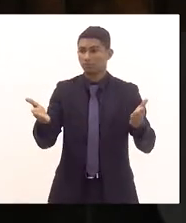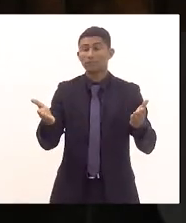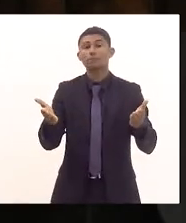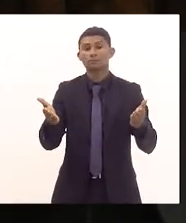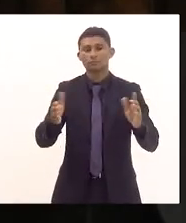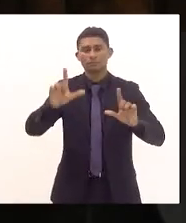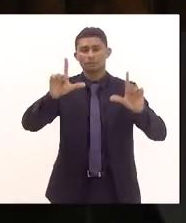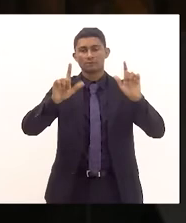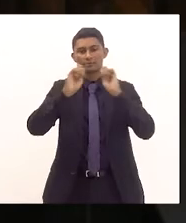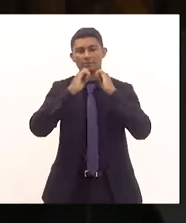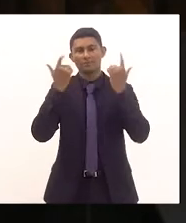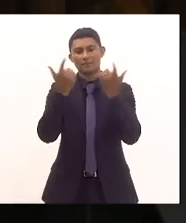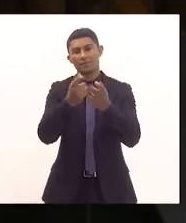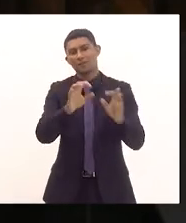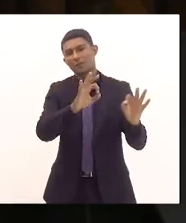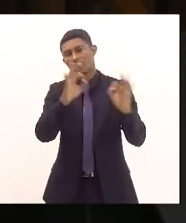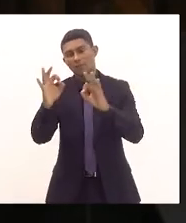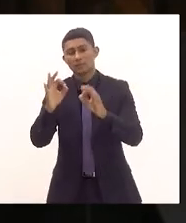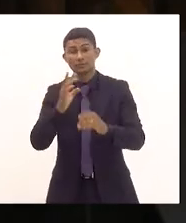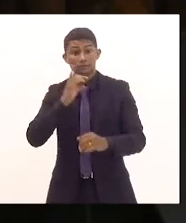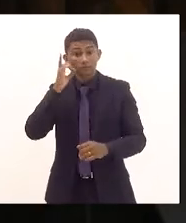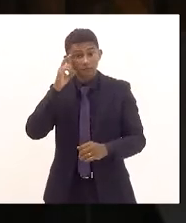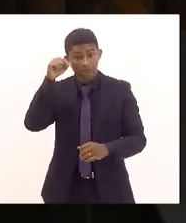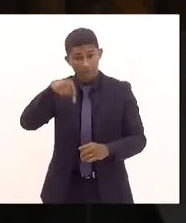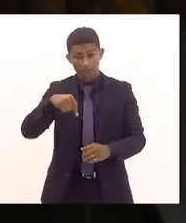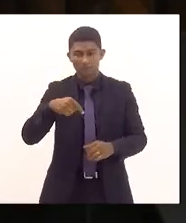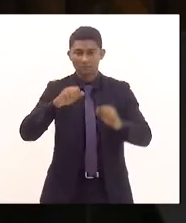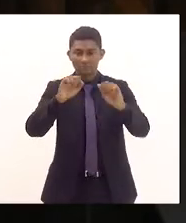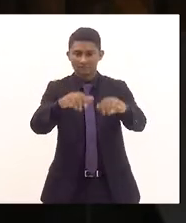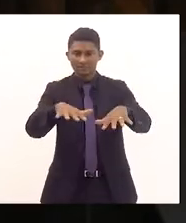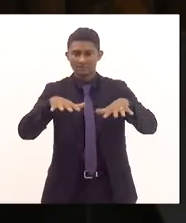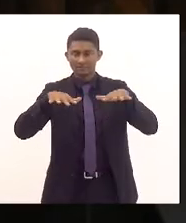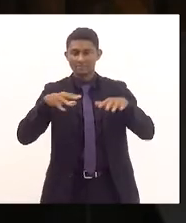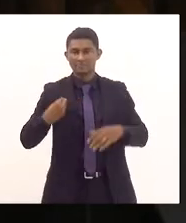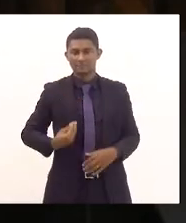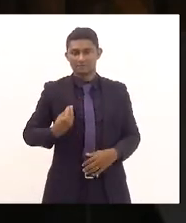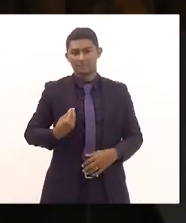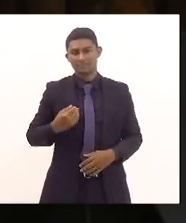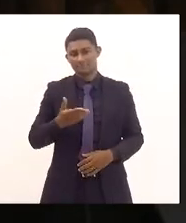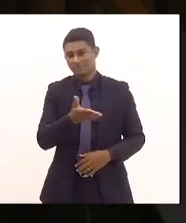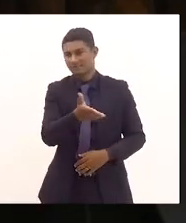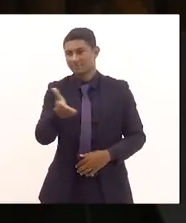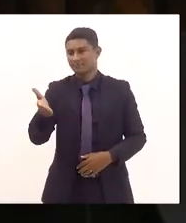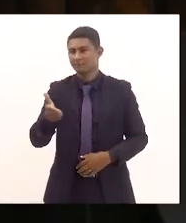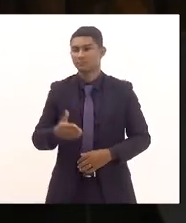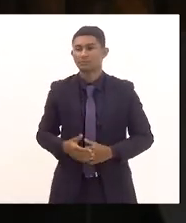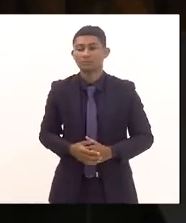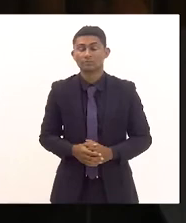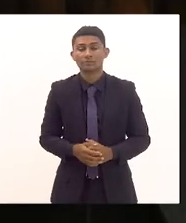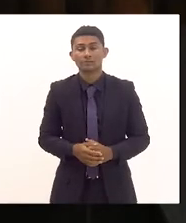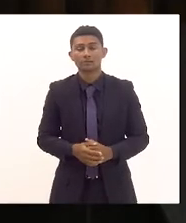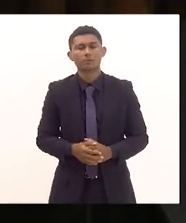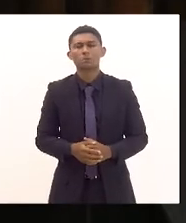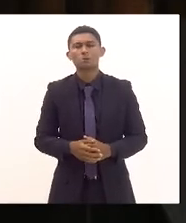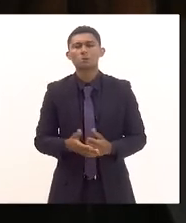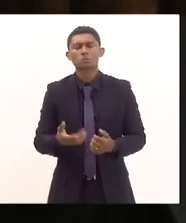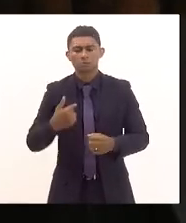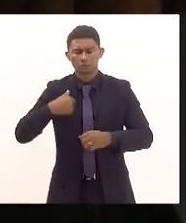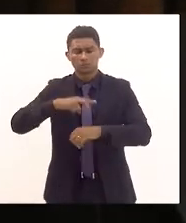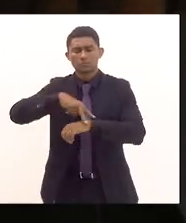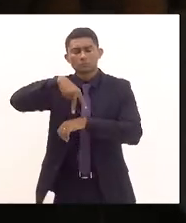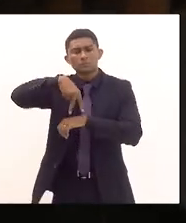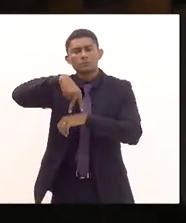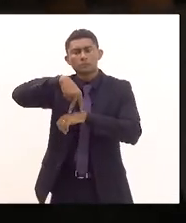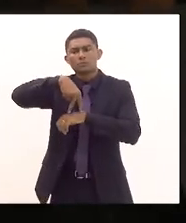acompanham pela TV alerj nobres deputados presentes aqui o plenário e tirar senhores últimos